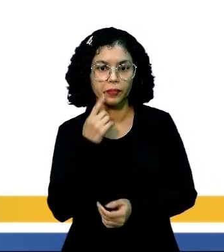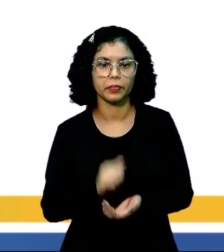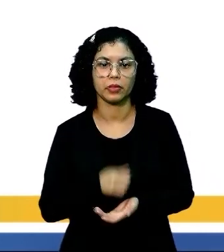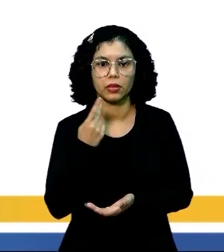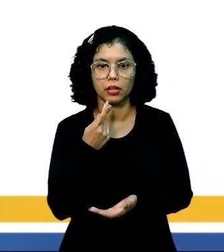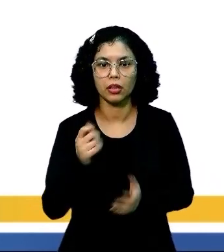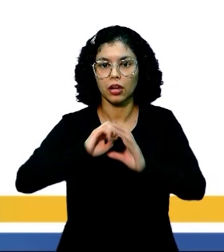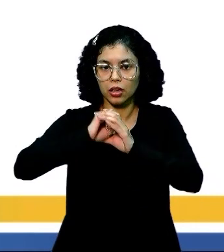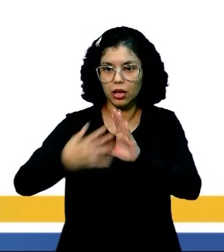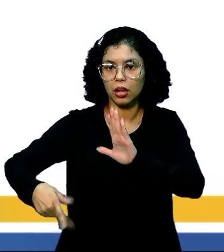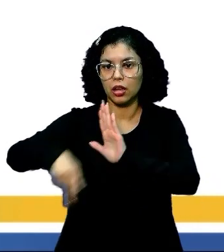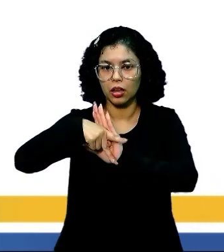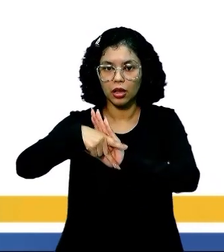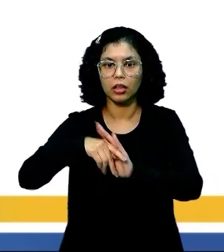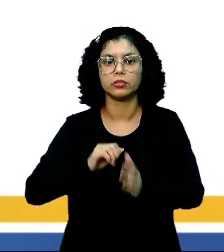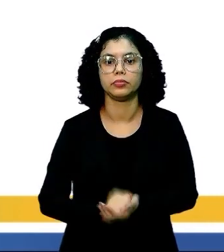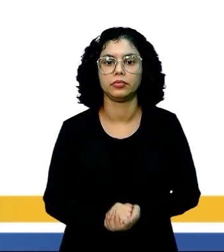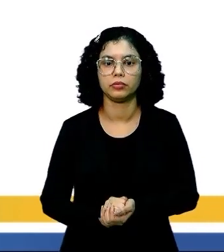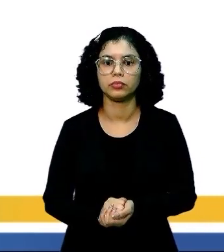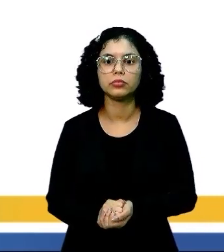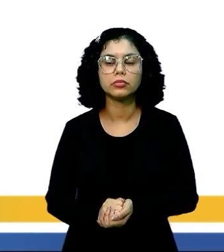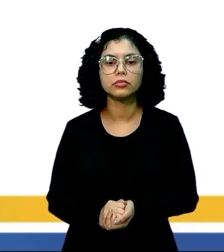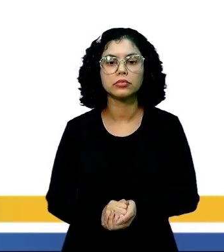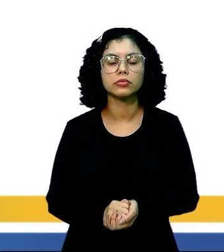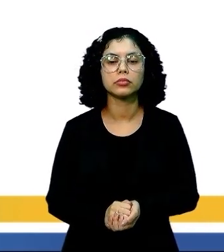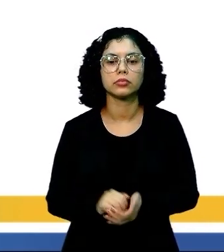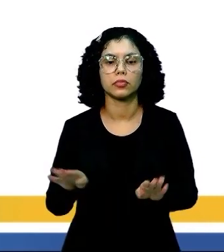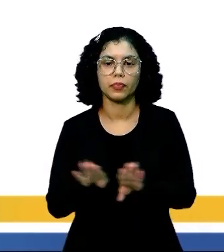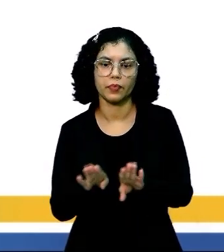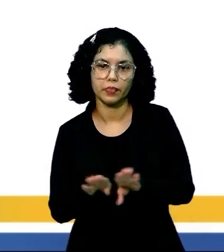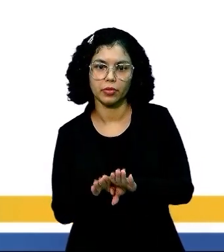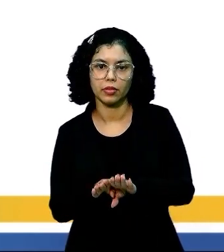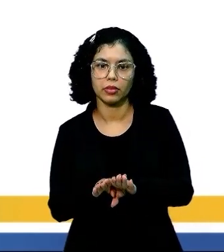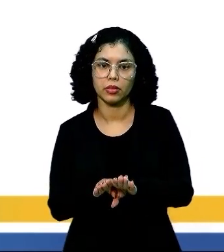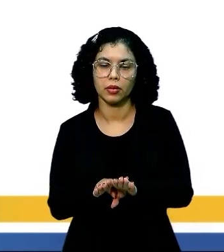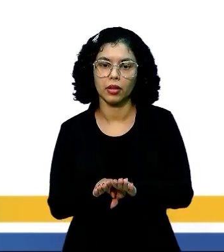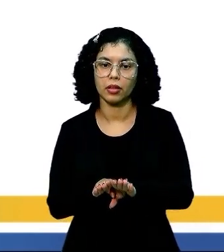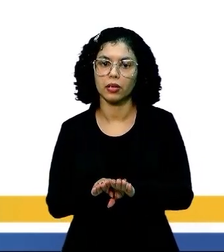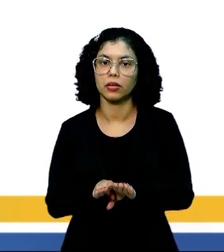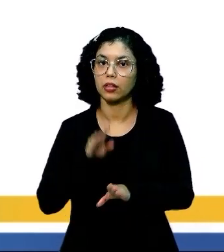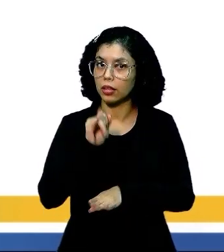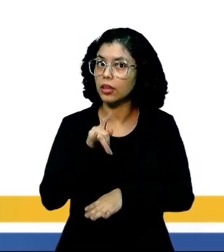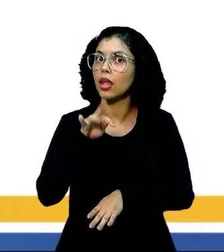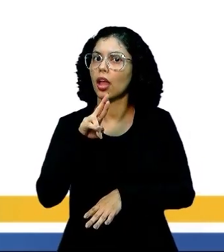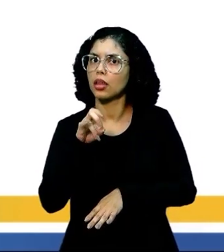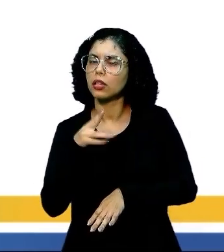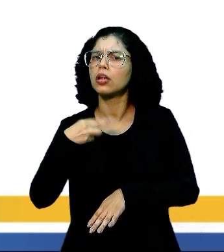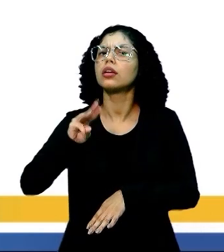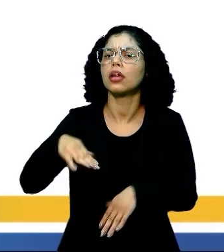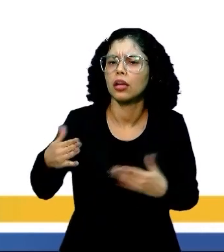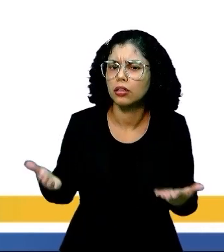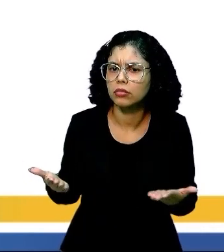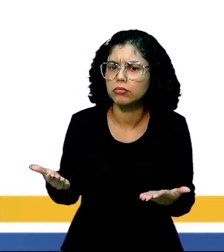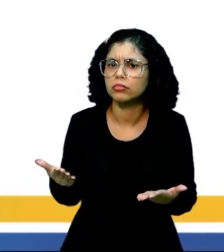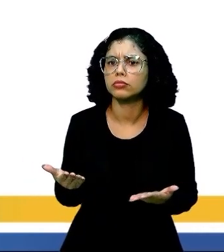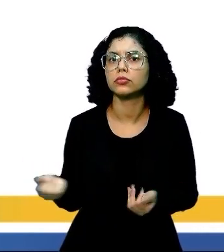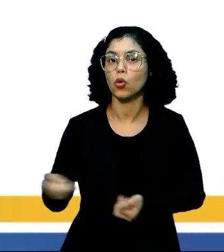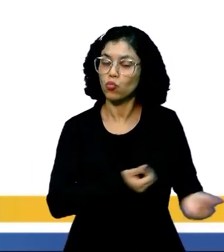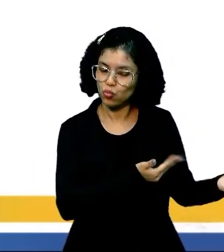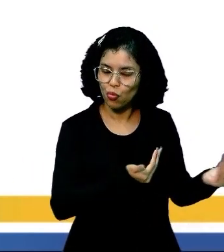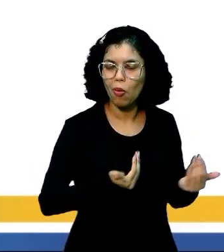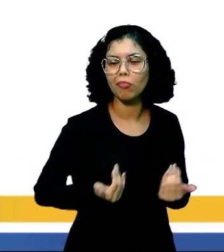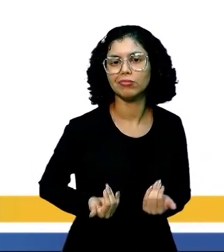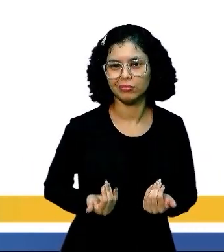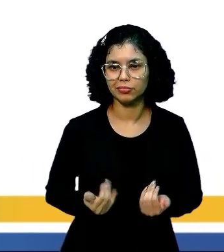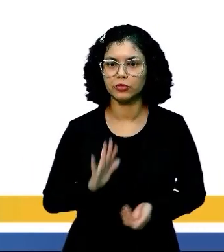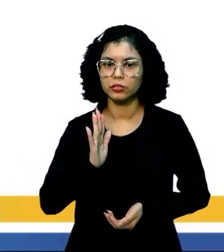né? Característica lá no terceiro. Ó. São idealistas, né? Opa, são idealistas. Quem são idealistas? Né? Os jovens. Então